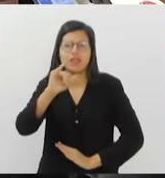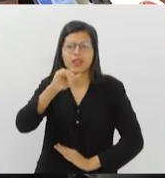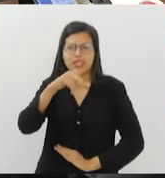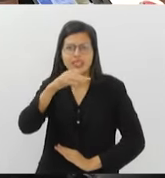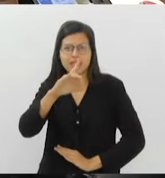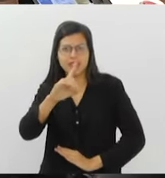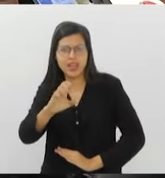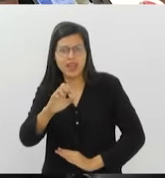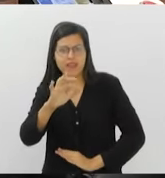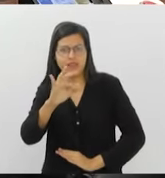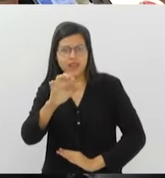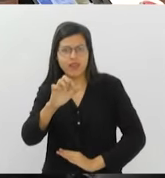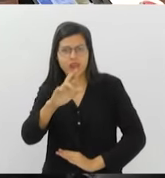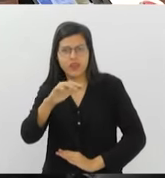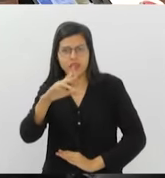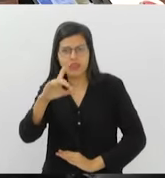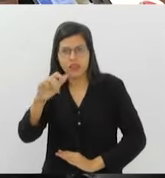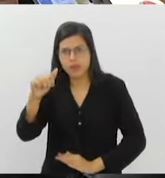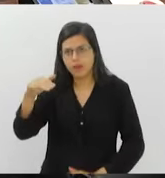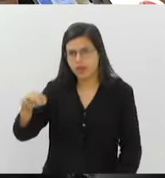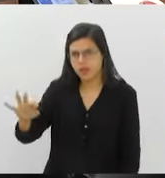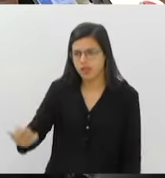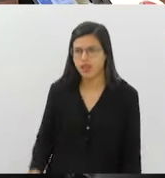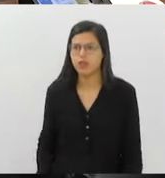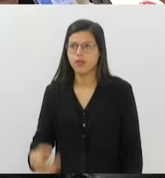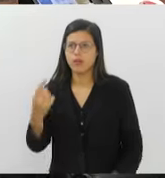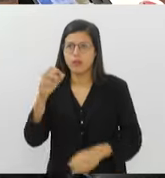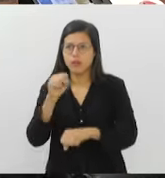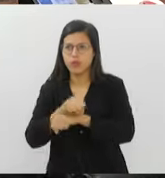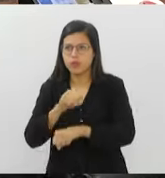Roberto, 1 minuto, por favor. Calma.